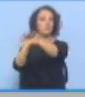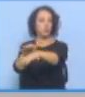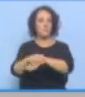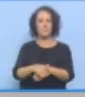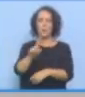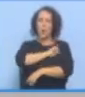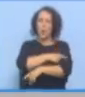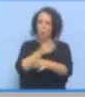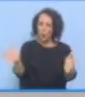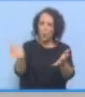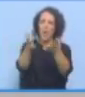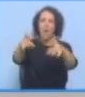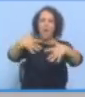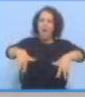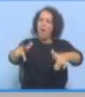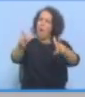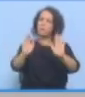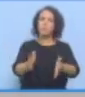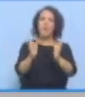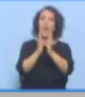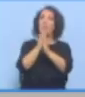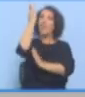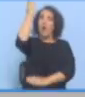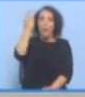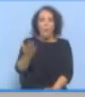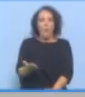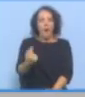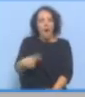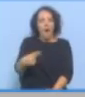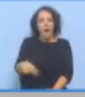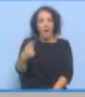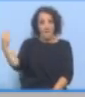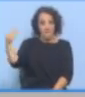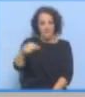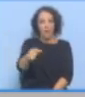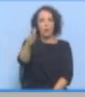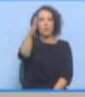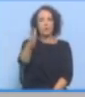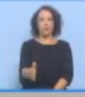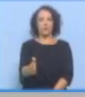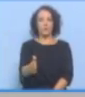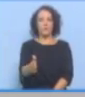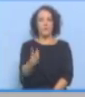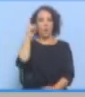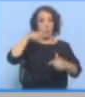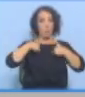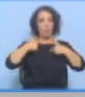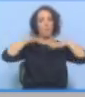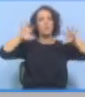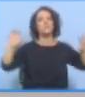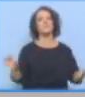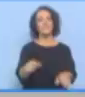não temais, aí está o vosso Deus, vem para fazer justiça, Ele próprio vem